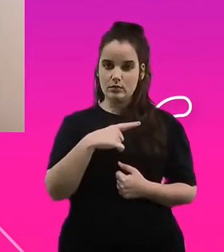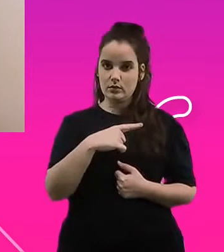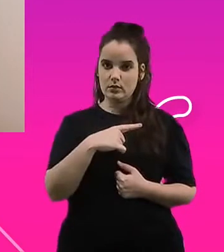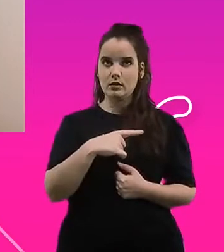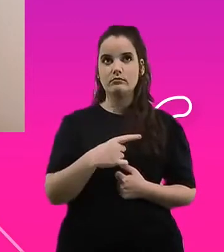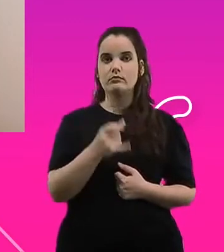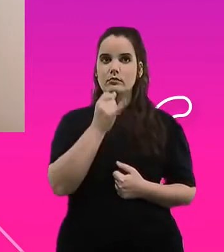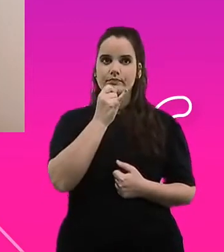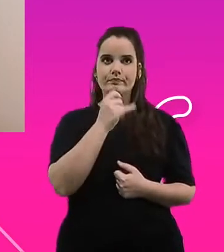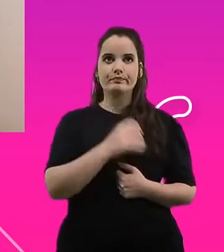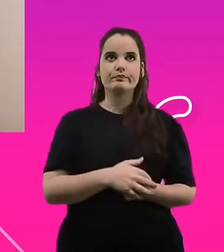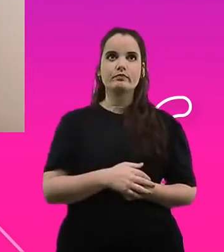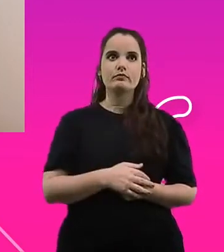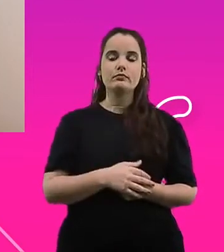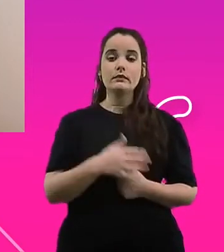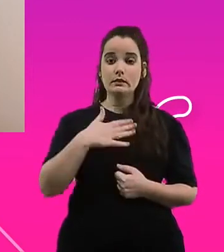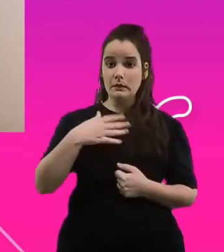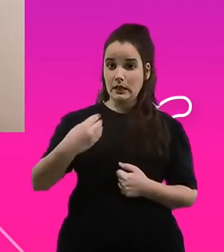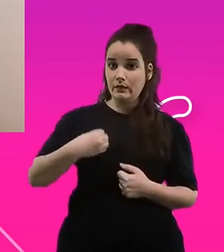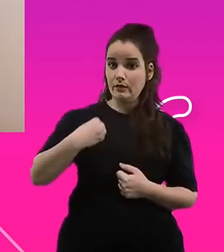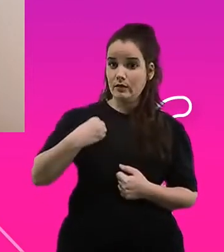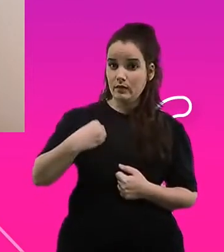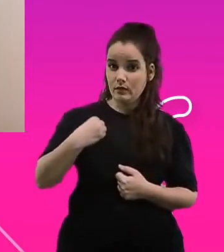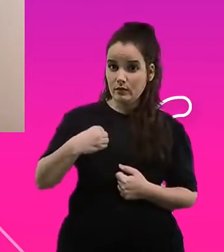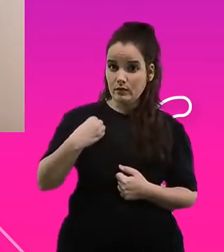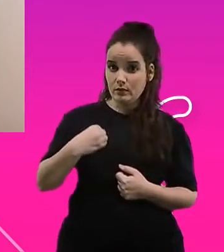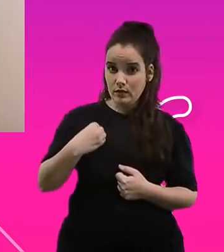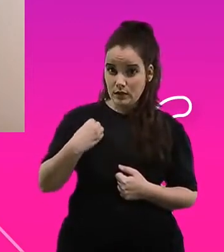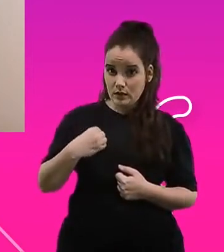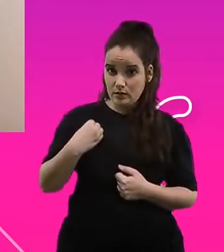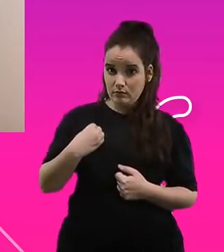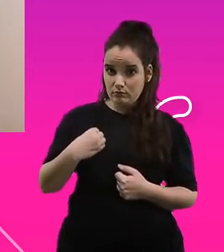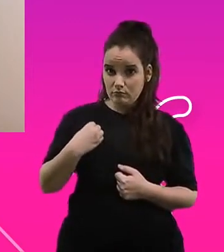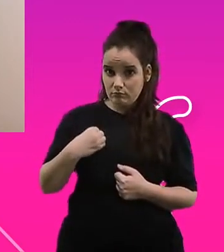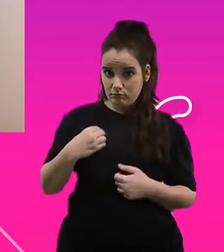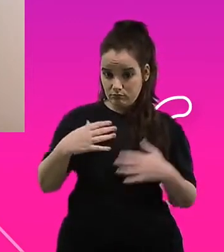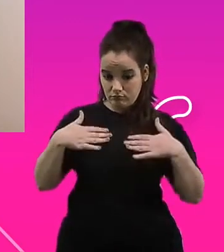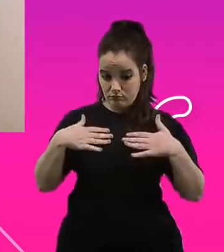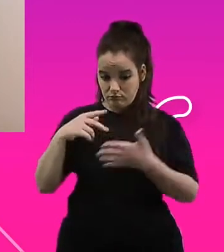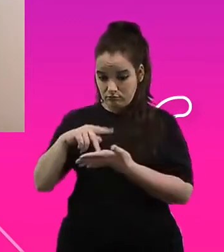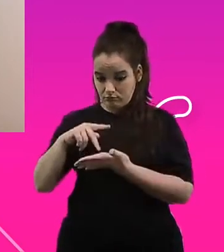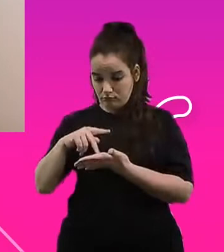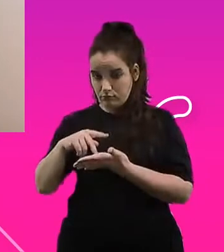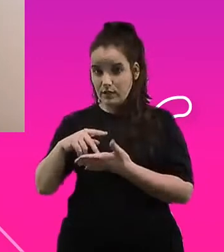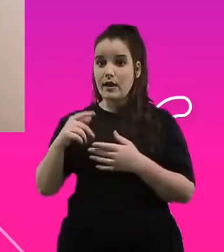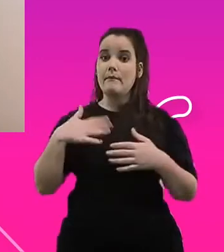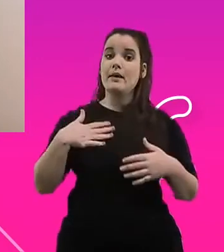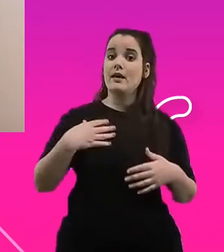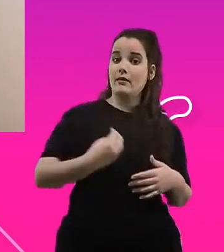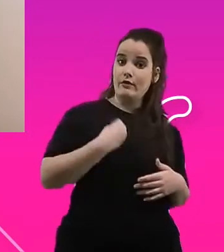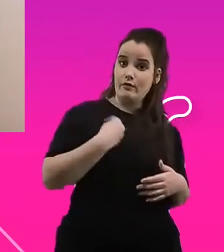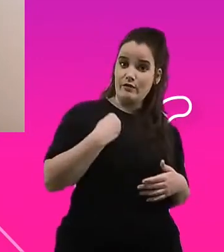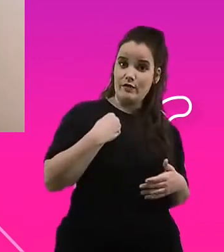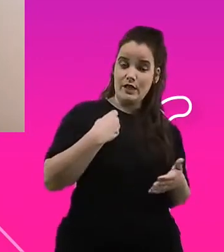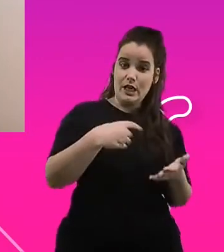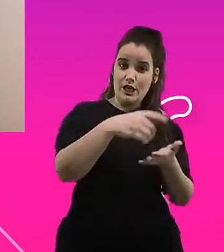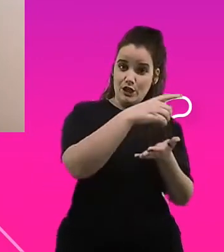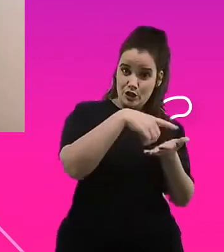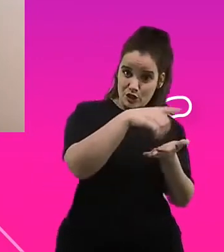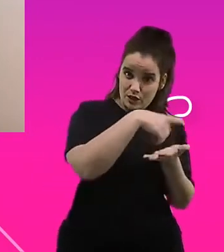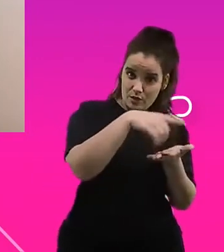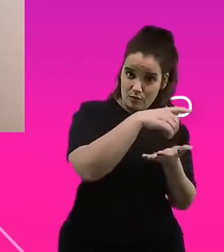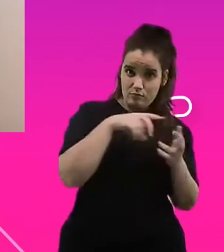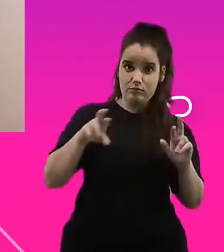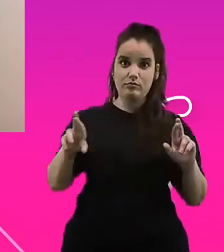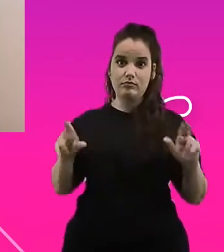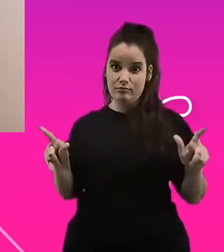ela é múltipla na vida real, ela também pode ser múltipla na vida digital. Então, o mesmo feed não vai servir para a minha